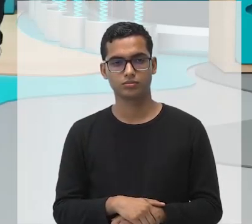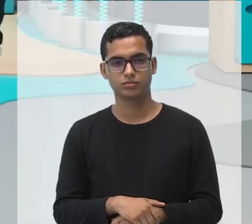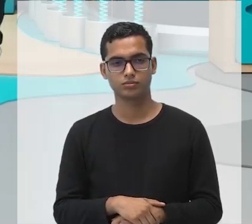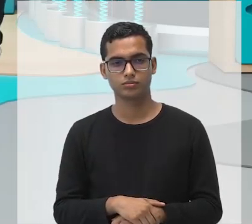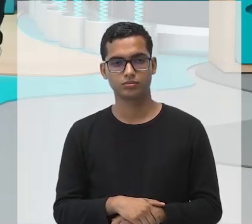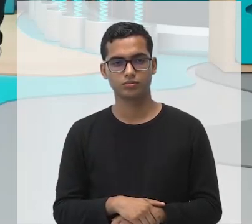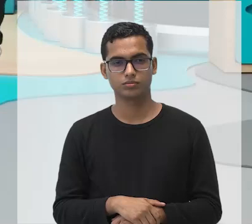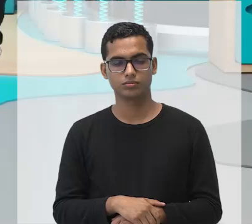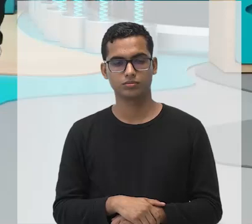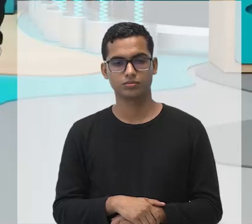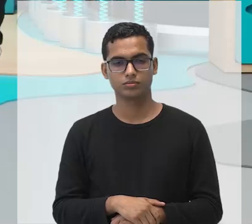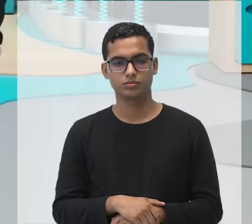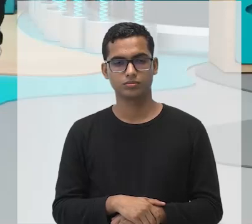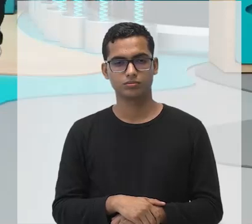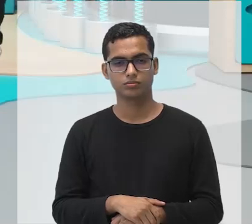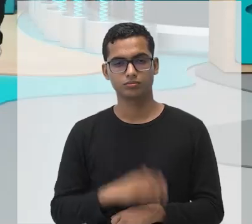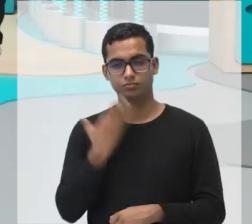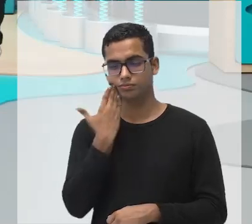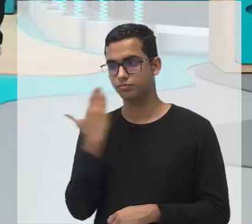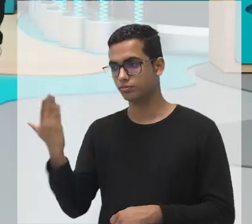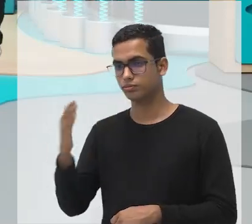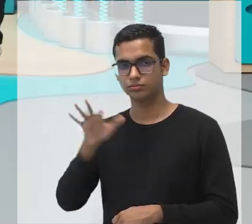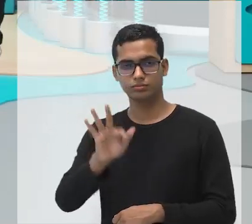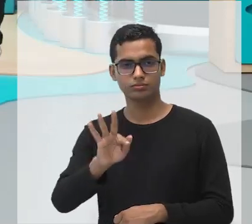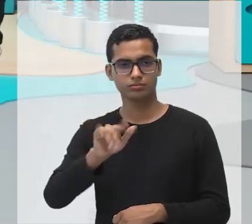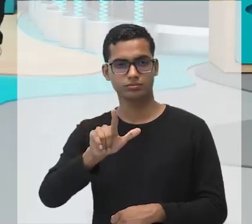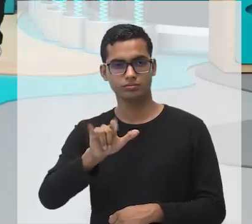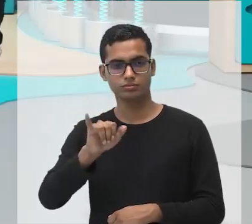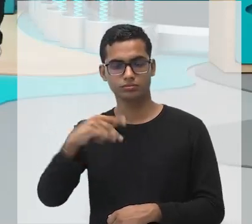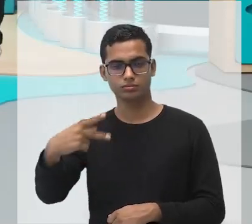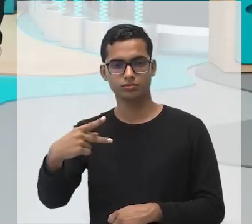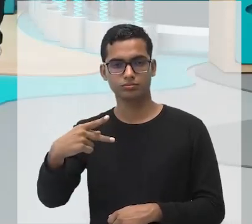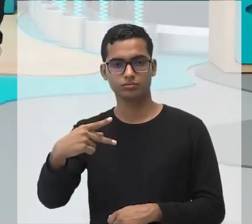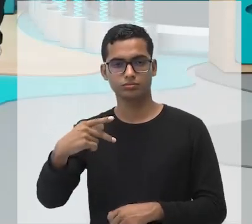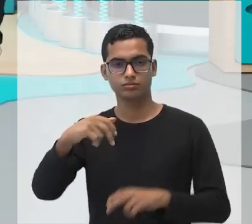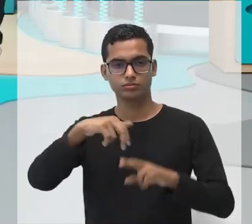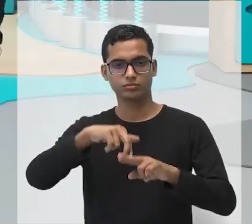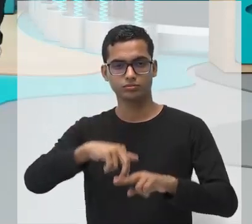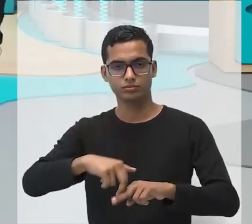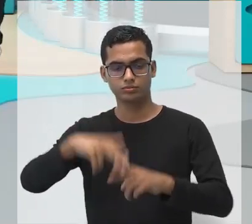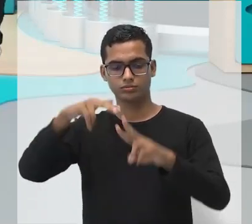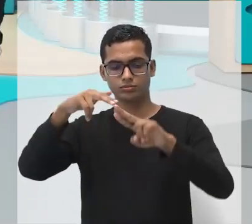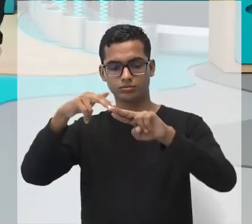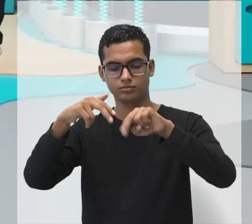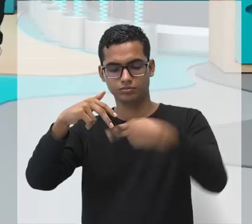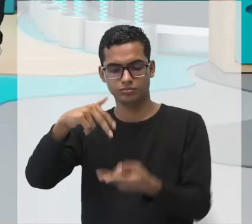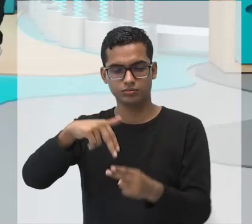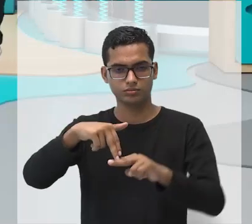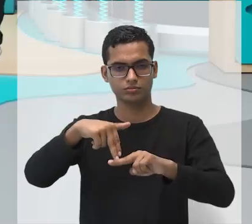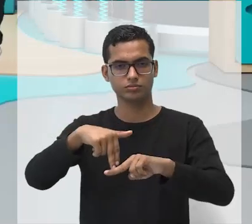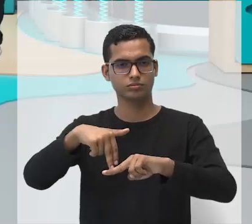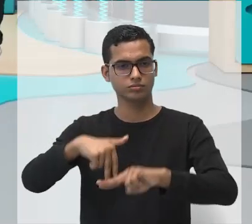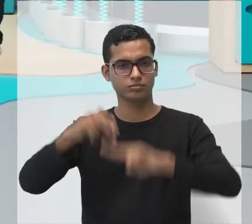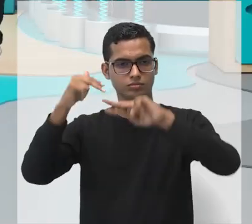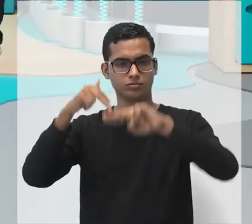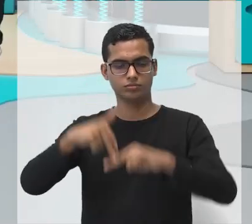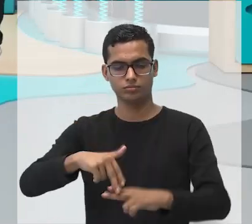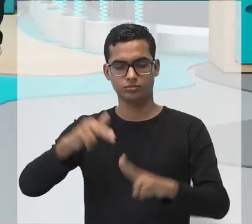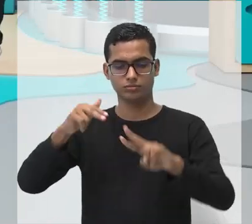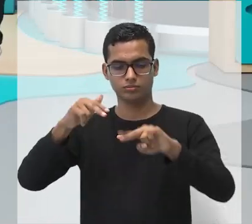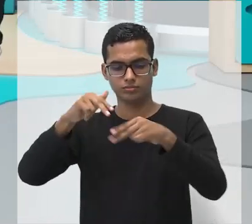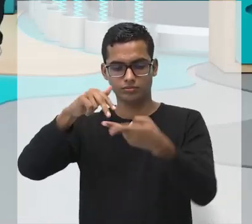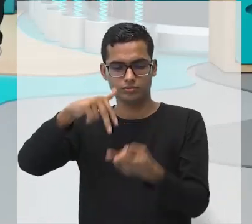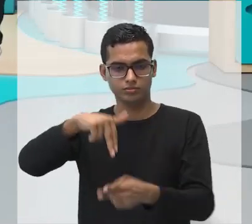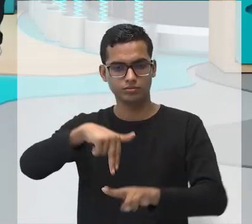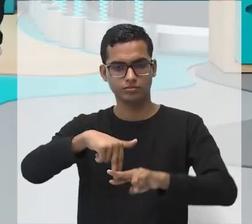para essa? Lá a primeira, né, a gente saltava com o skate sem tirar o pé. E agora, o que acontece nessa? A gente tira o